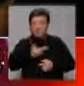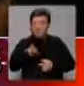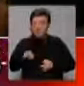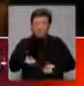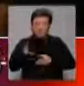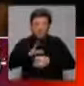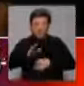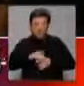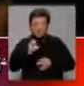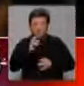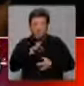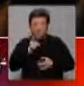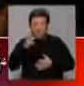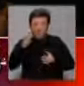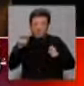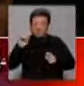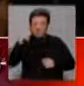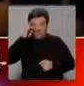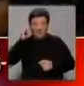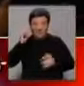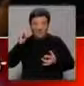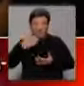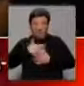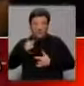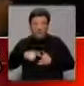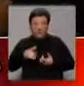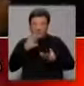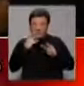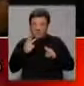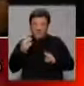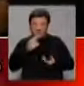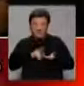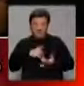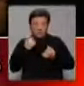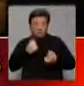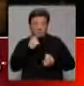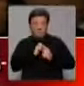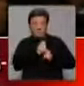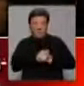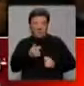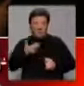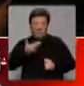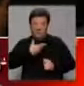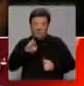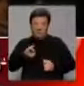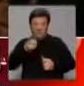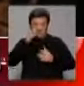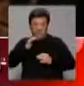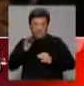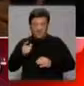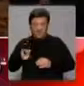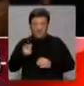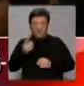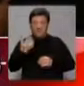facto não é uma questão de ideologia é uma questão de aritmética é impagável portanto a dívida da Grécia da Grécia oficial